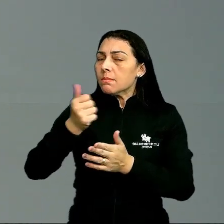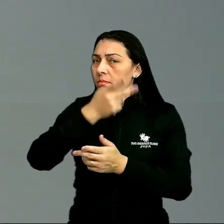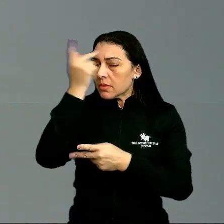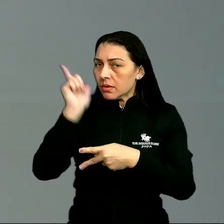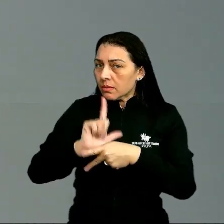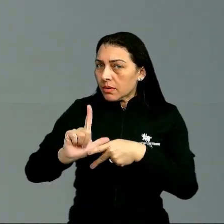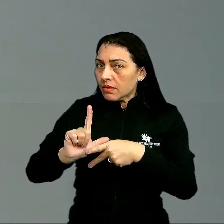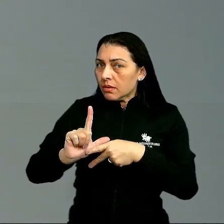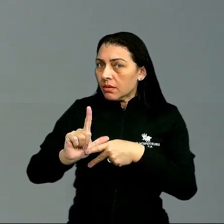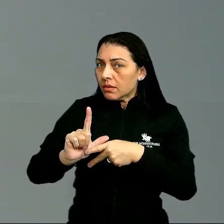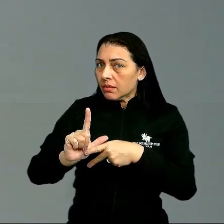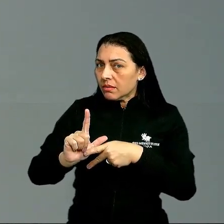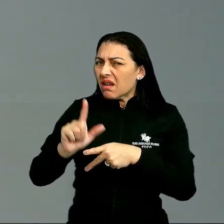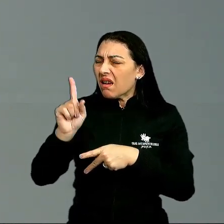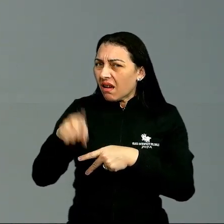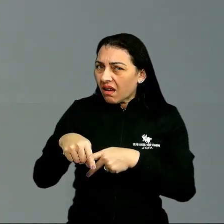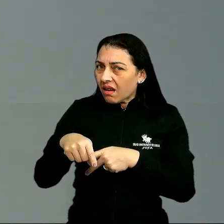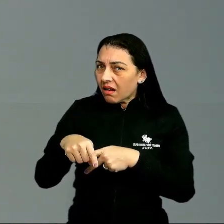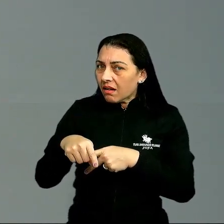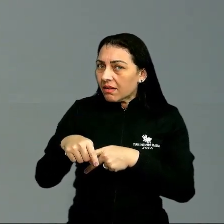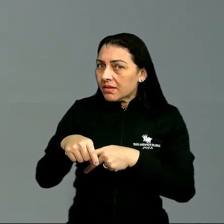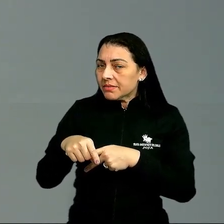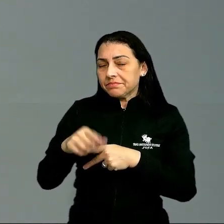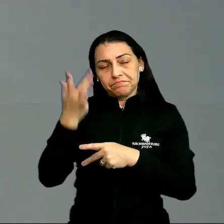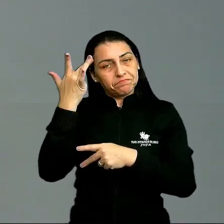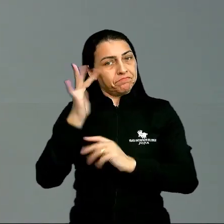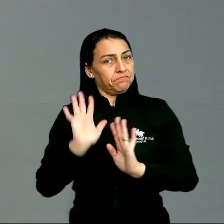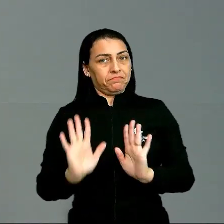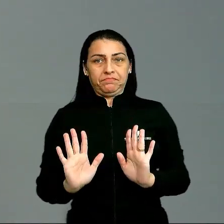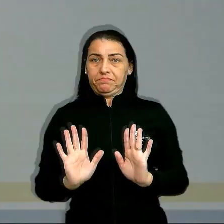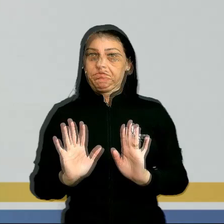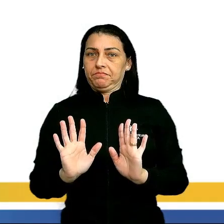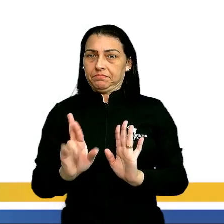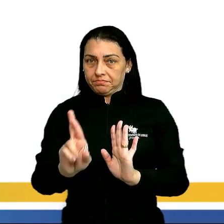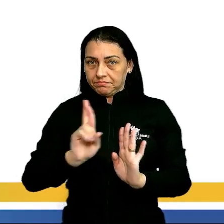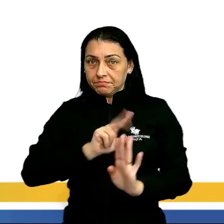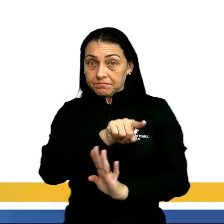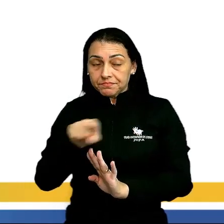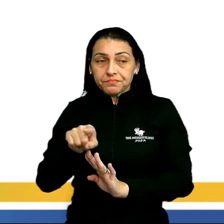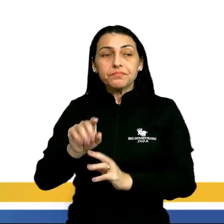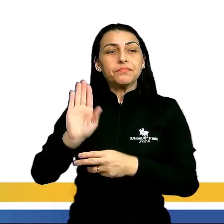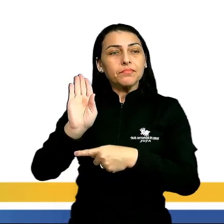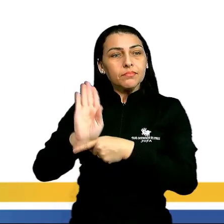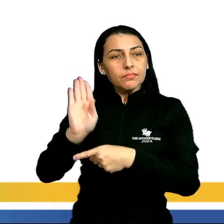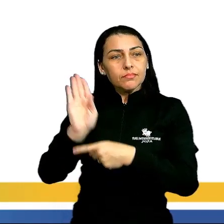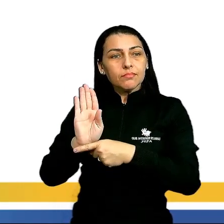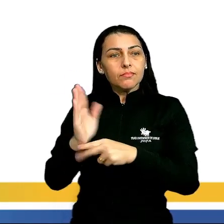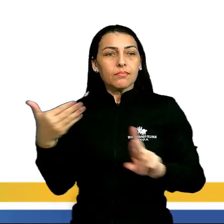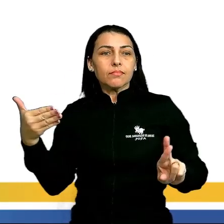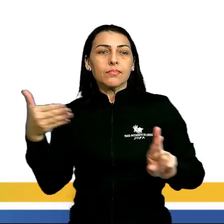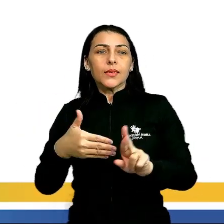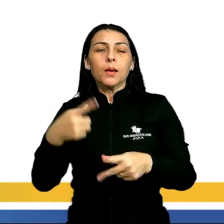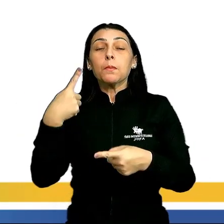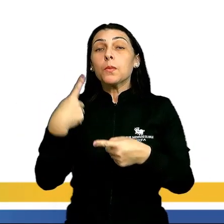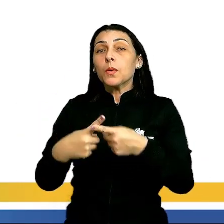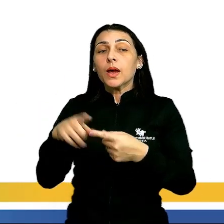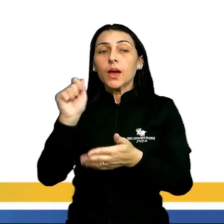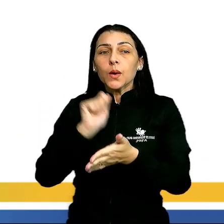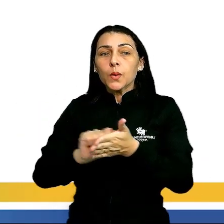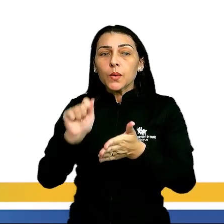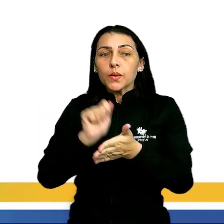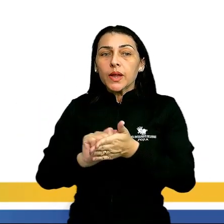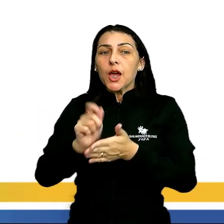do plural? Será? Não sei. Me digam vocês. Letra B,